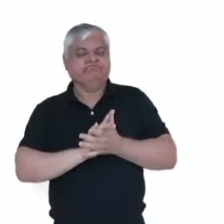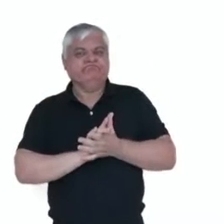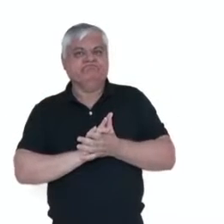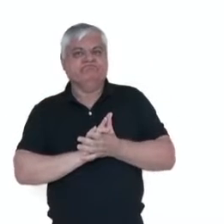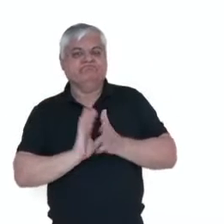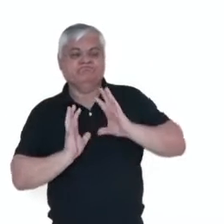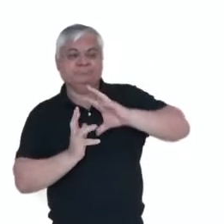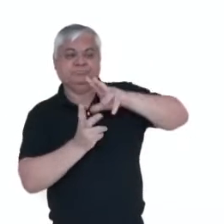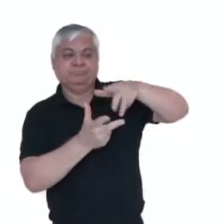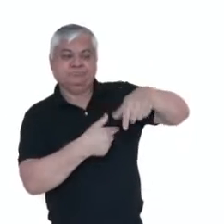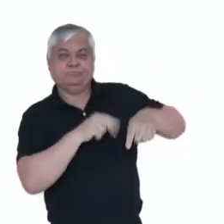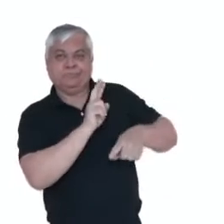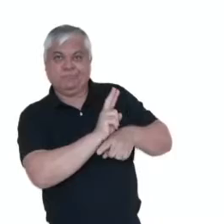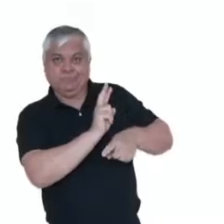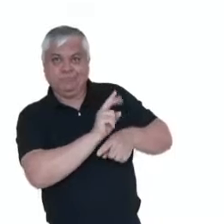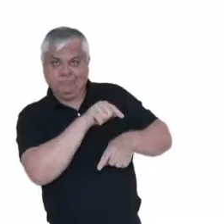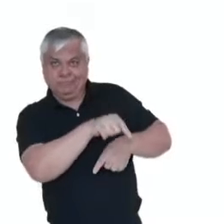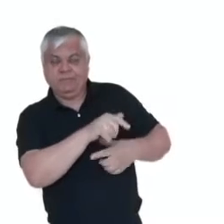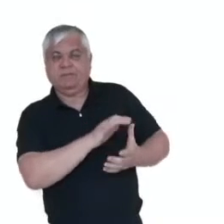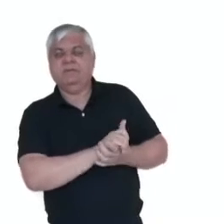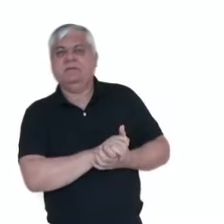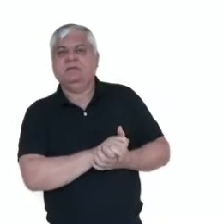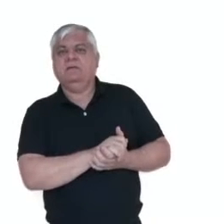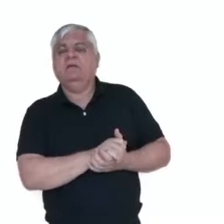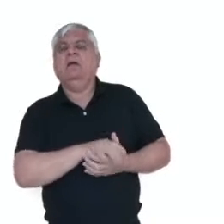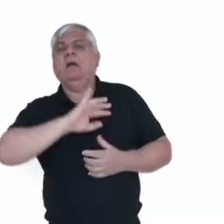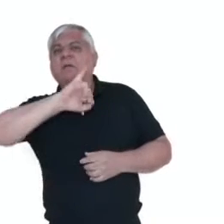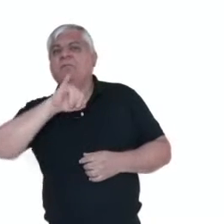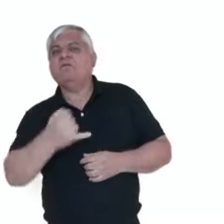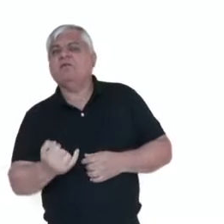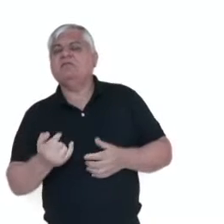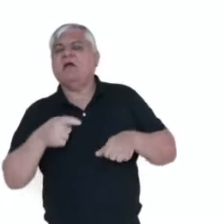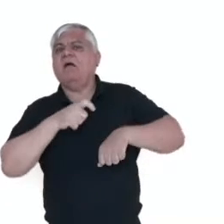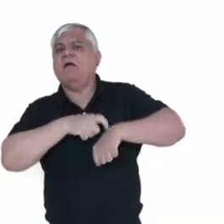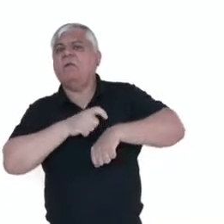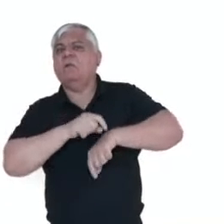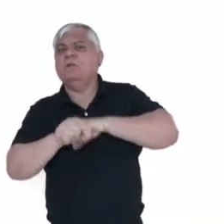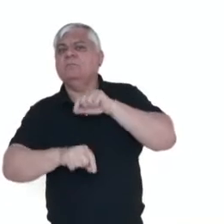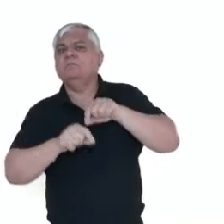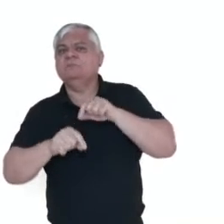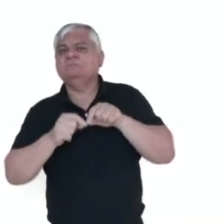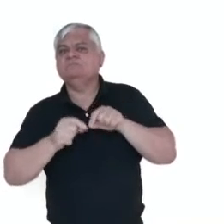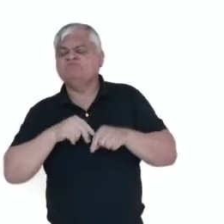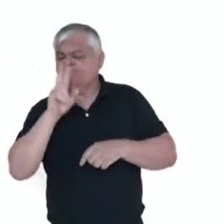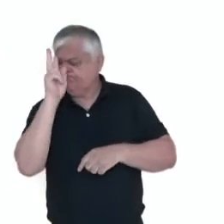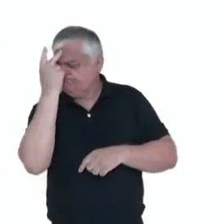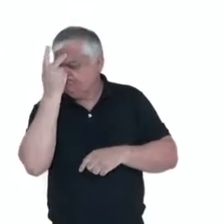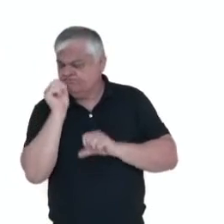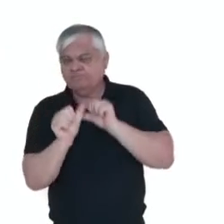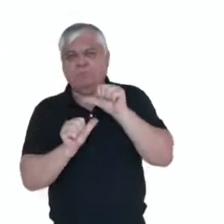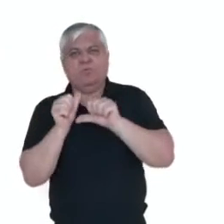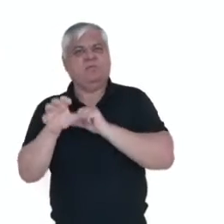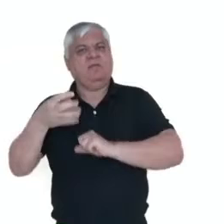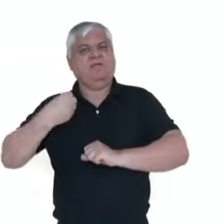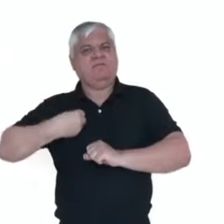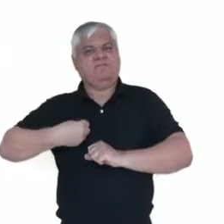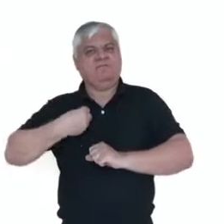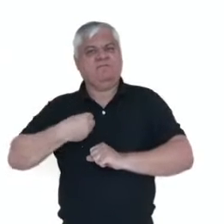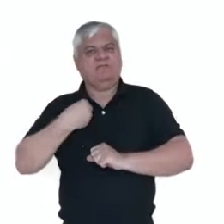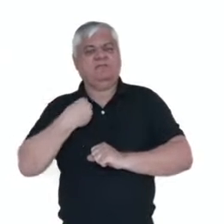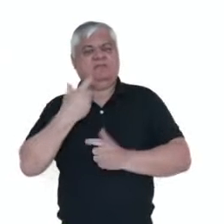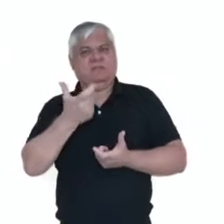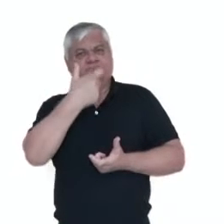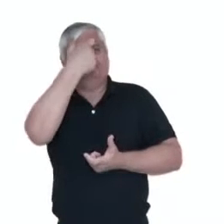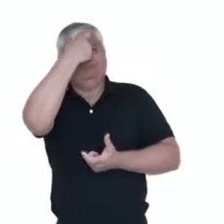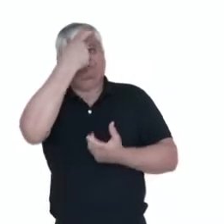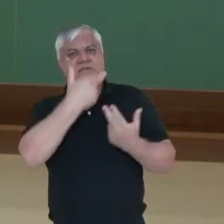relacionamento sustentável com o meio ambiente e aproveitar a oportunidade para reconstruir nossas vidas de maneira mais ambientalmente